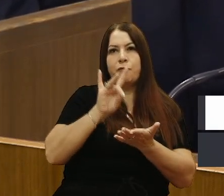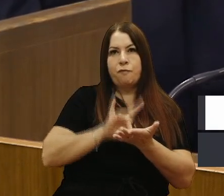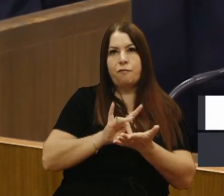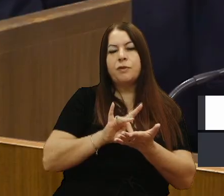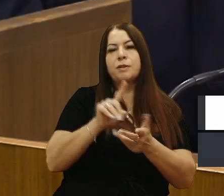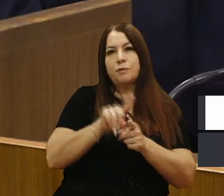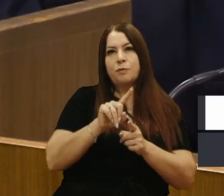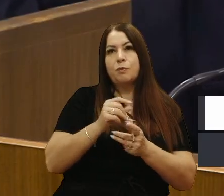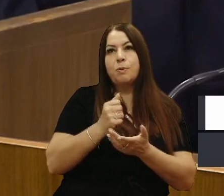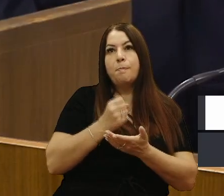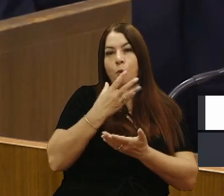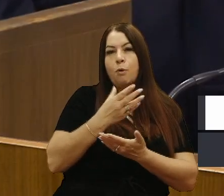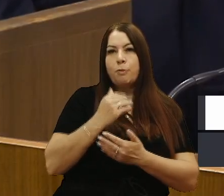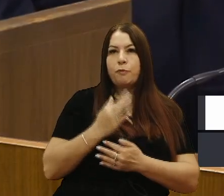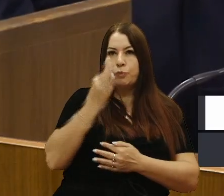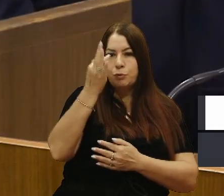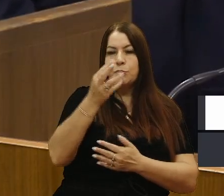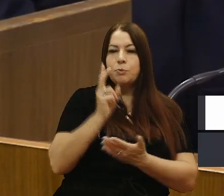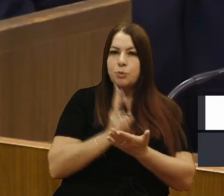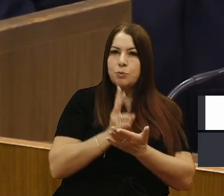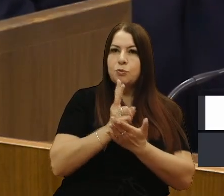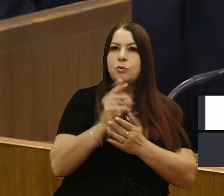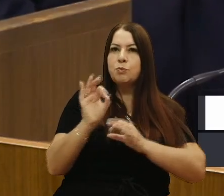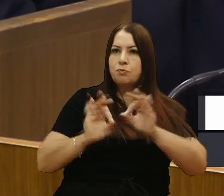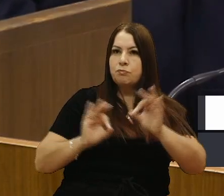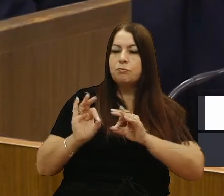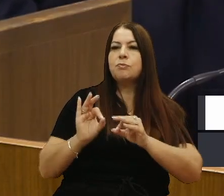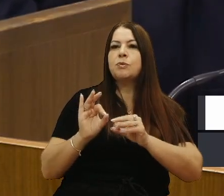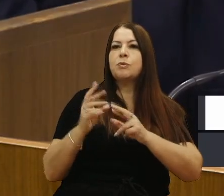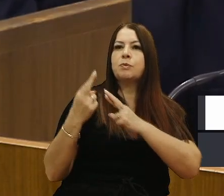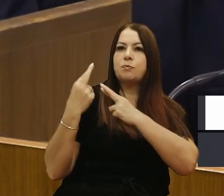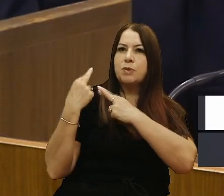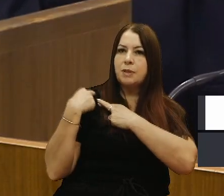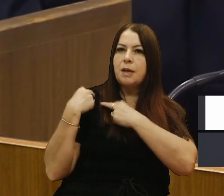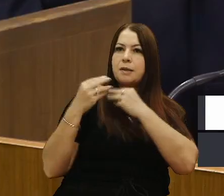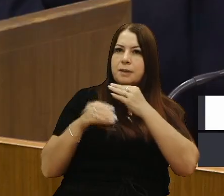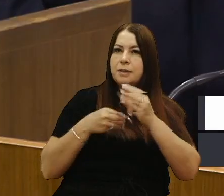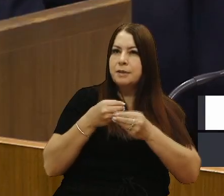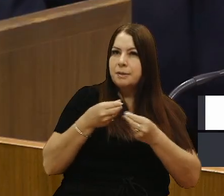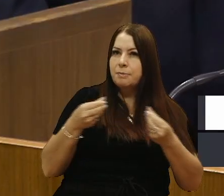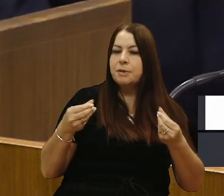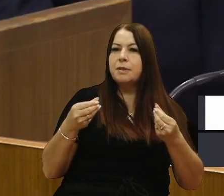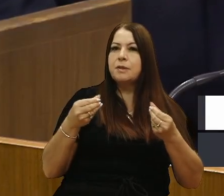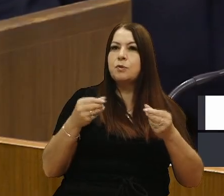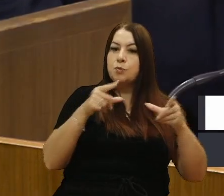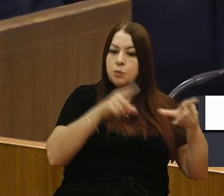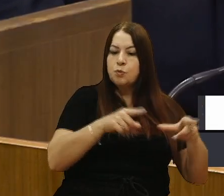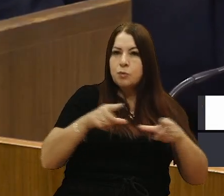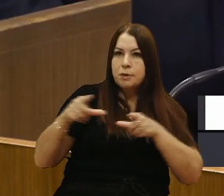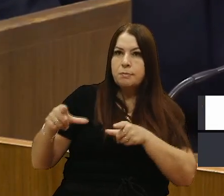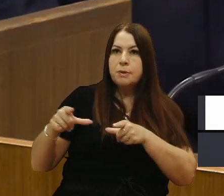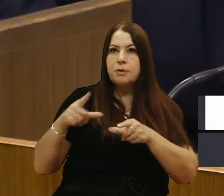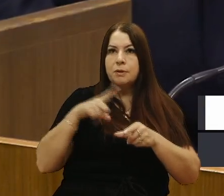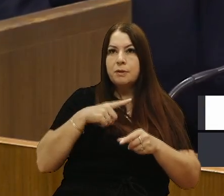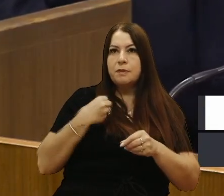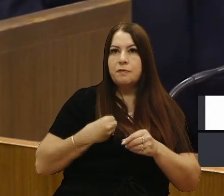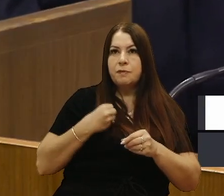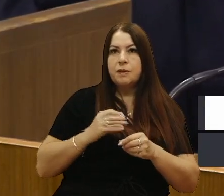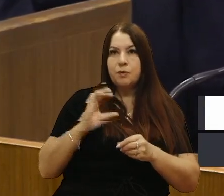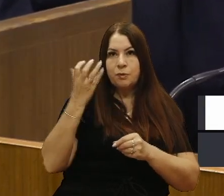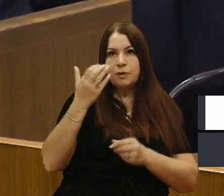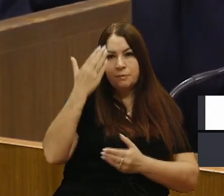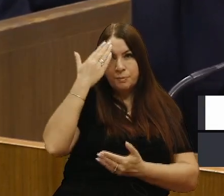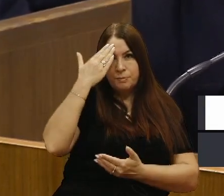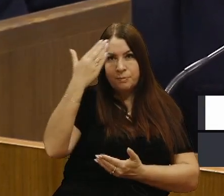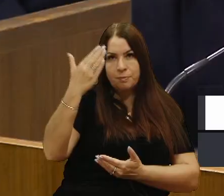futuro. Que possamos seguir projetando com responsabilidade e sensibilidade os espaços onde a vida acontece.